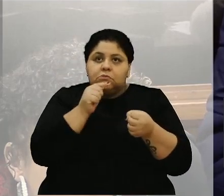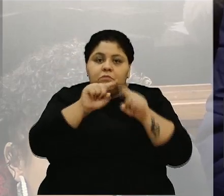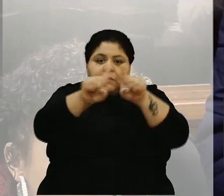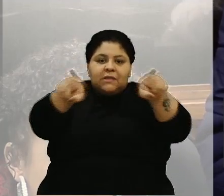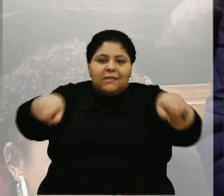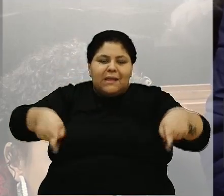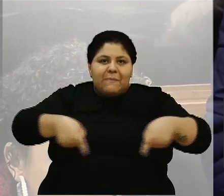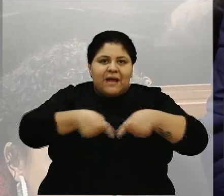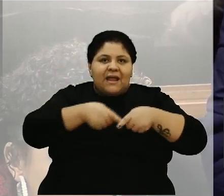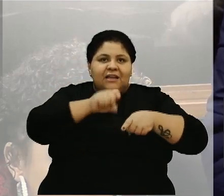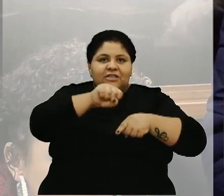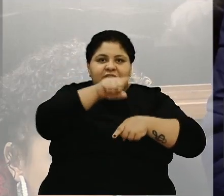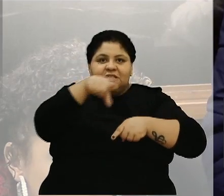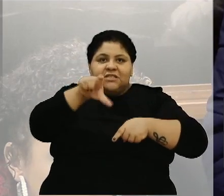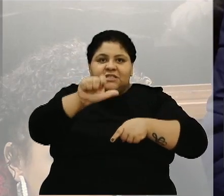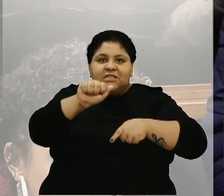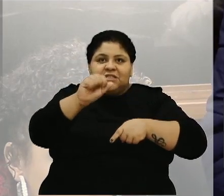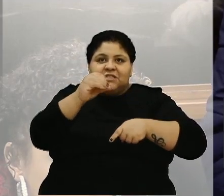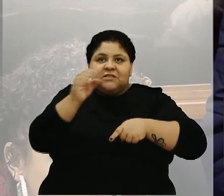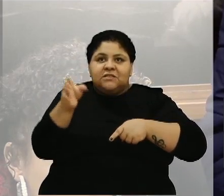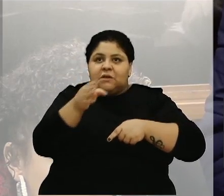Miguel?